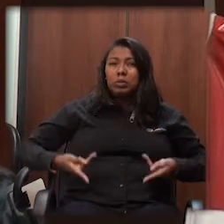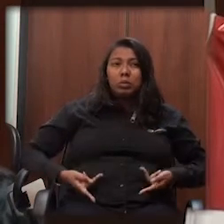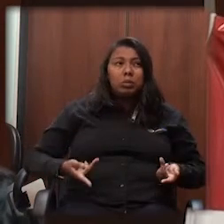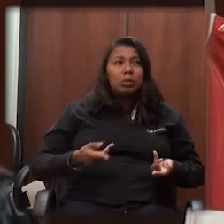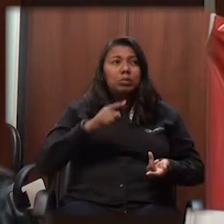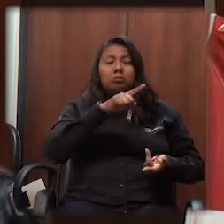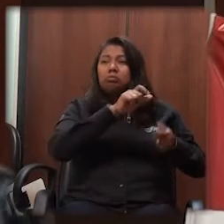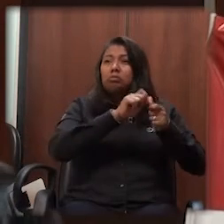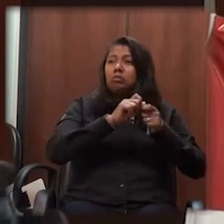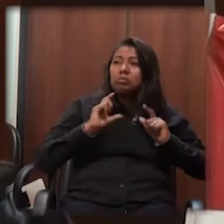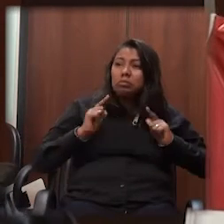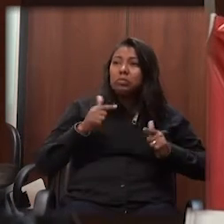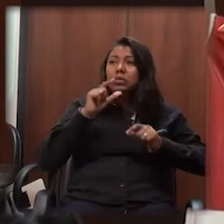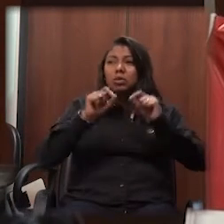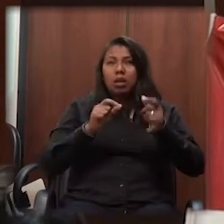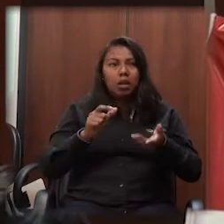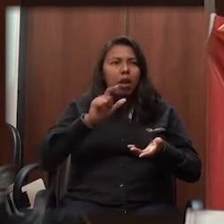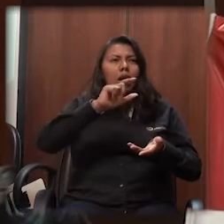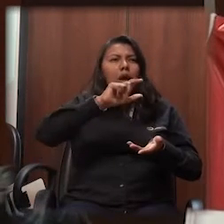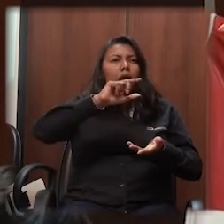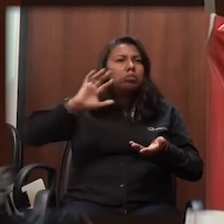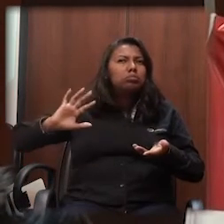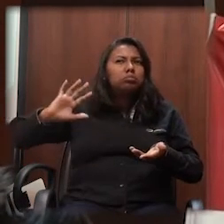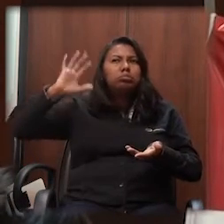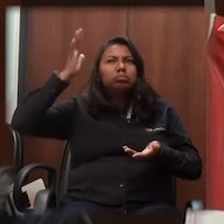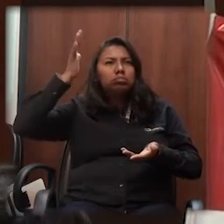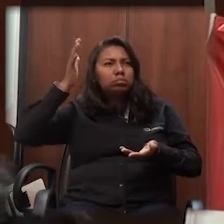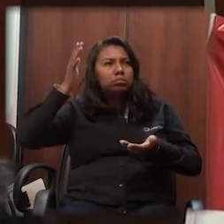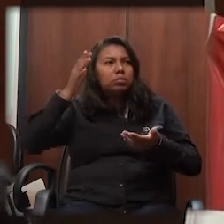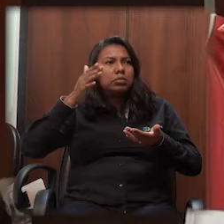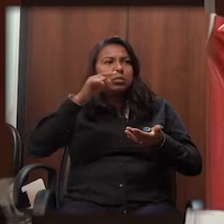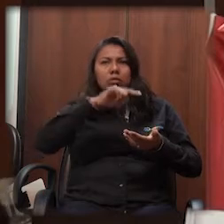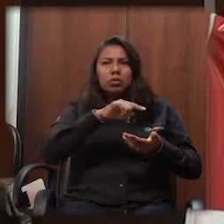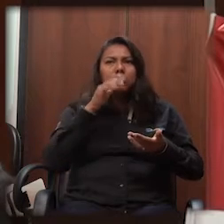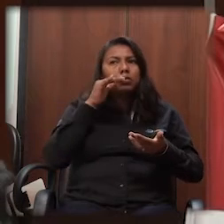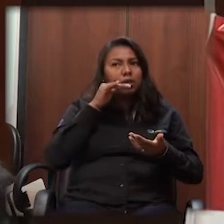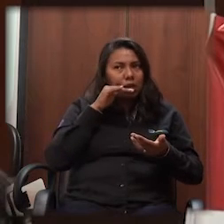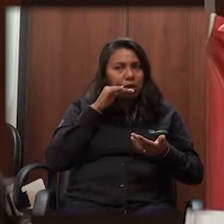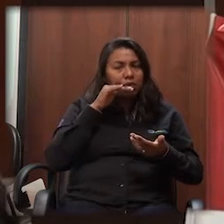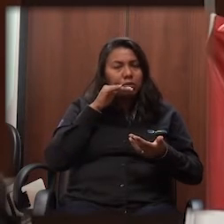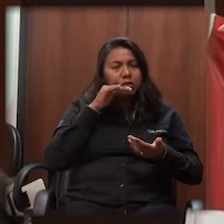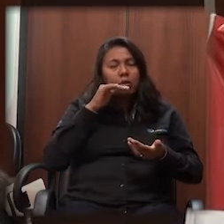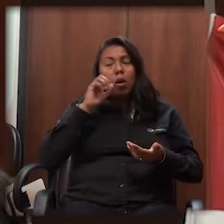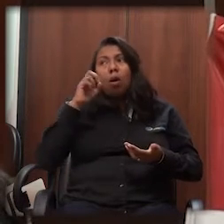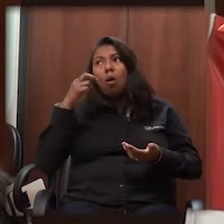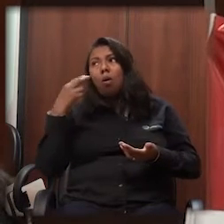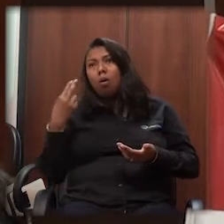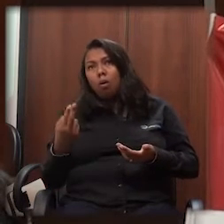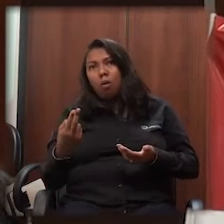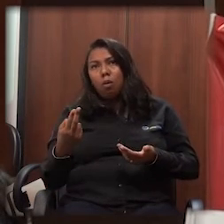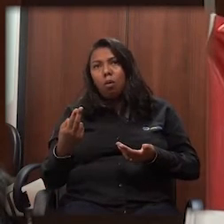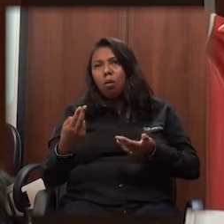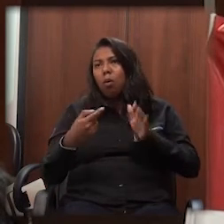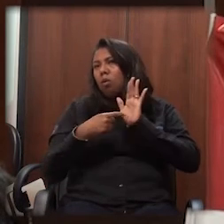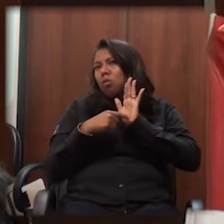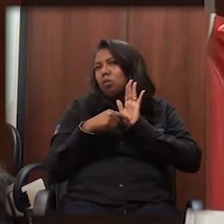daquelas situações que podem ocorrer com os próprios trabalhadores, servidores daquela instituição, como